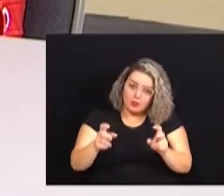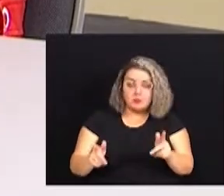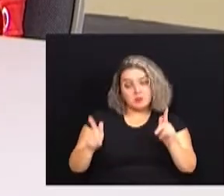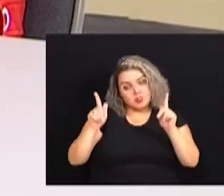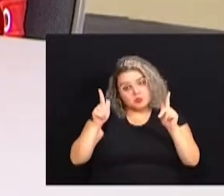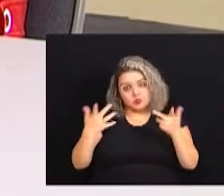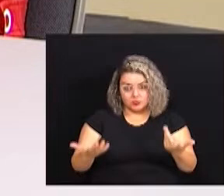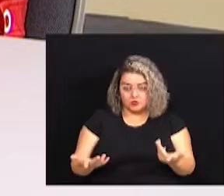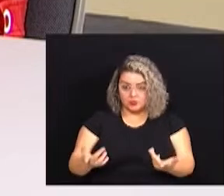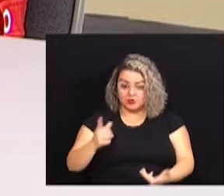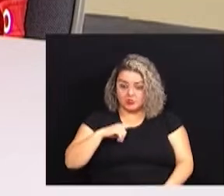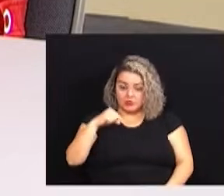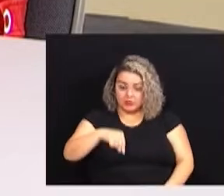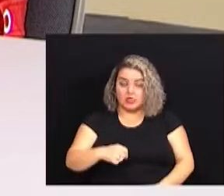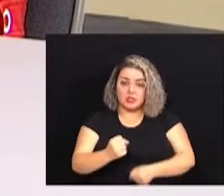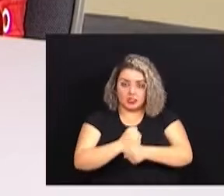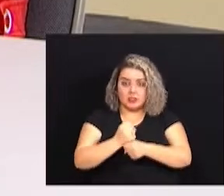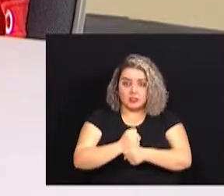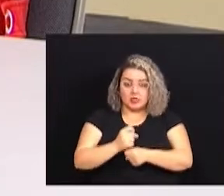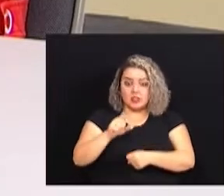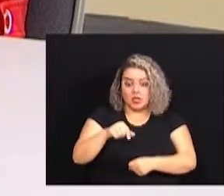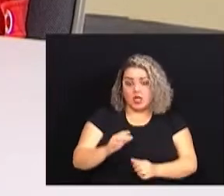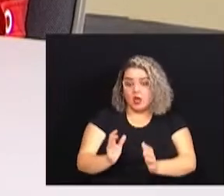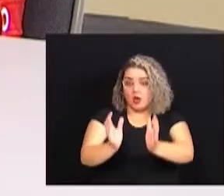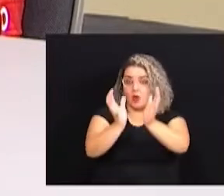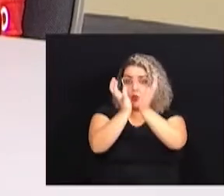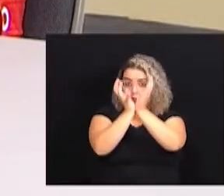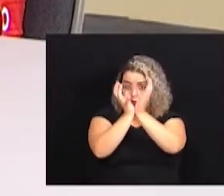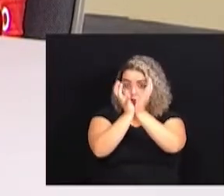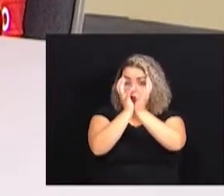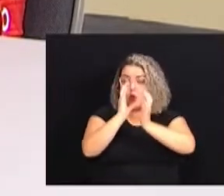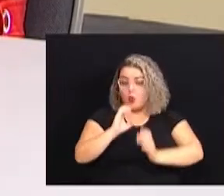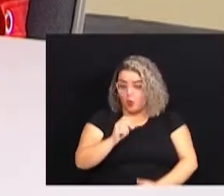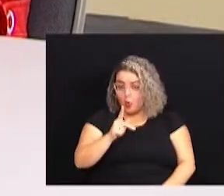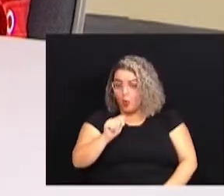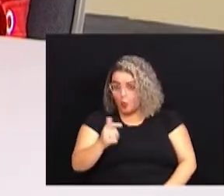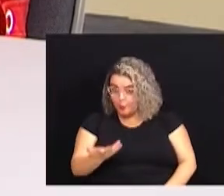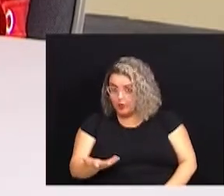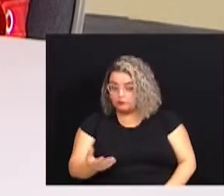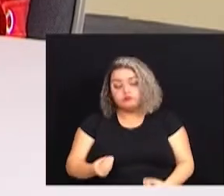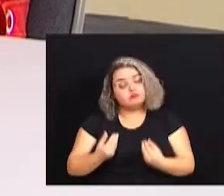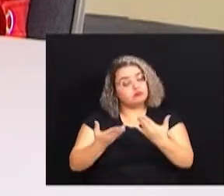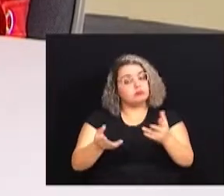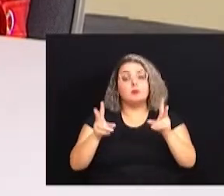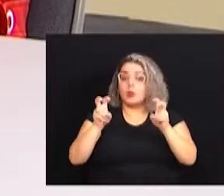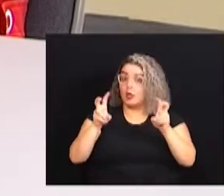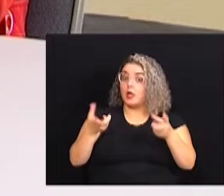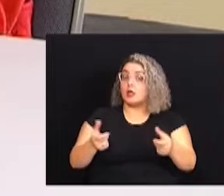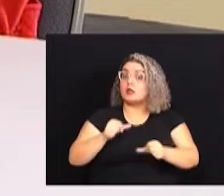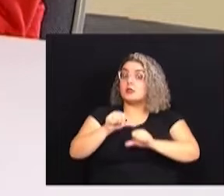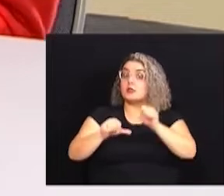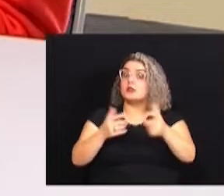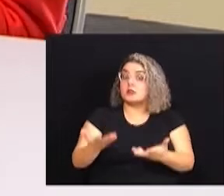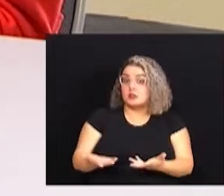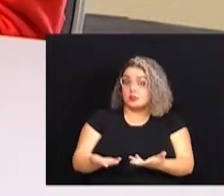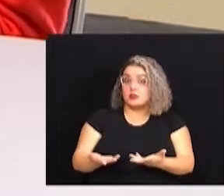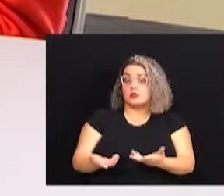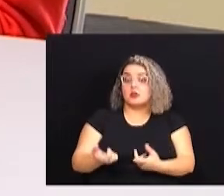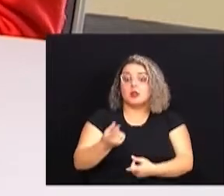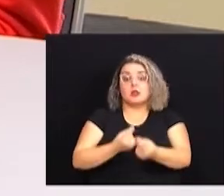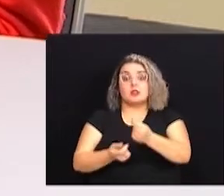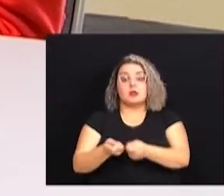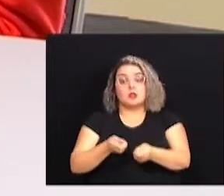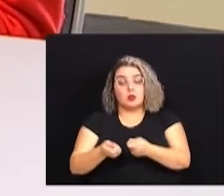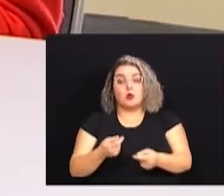assunto divertido que a gente tem esse ano aqui, a Copa, um assunto diferente, a gente resolveu trazer esse assunto aqui, transformando daí